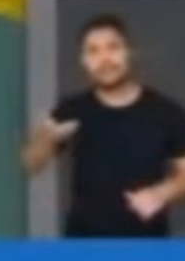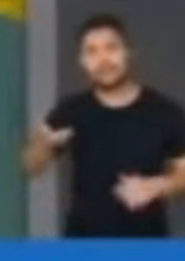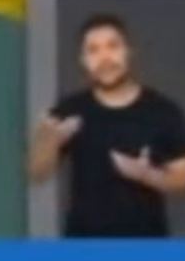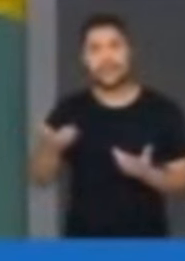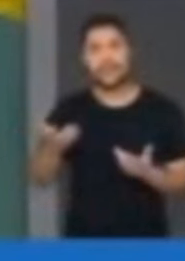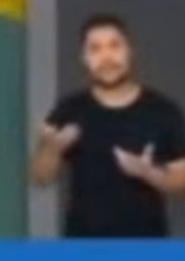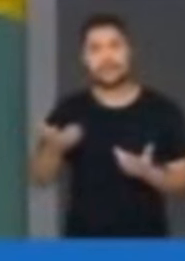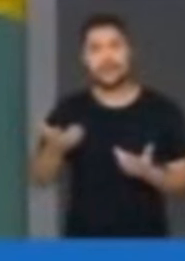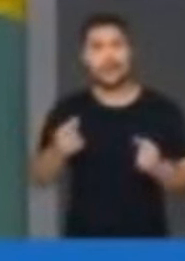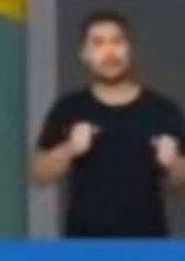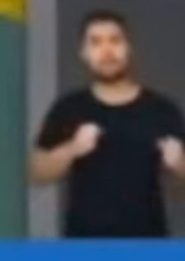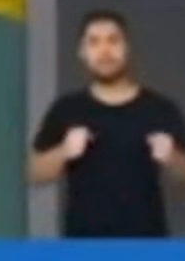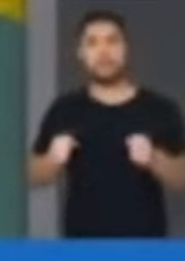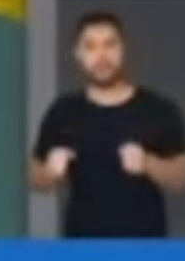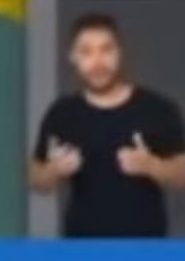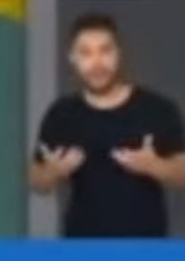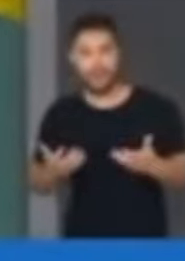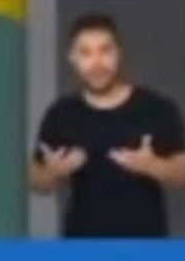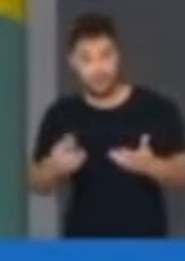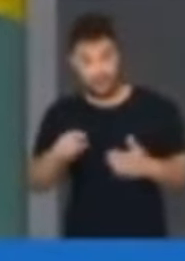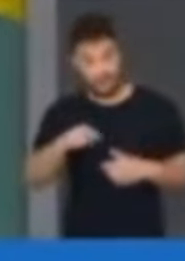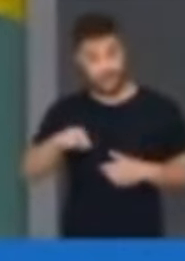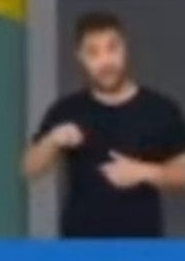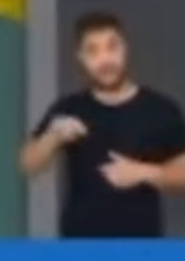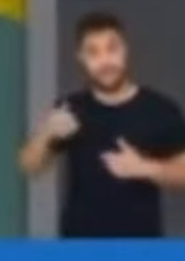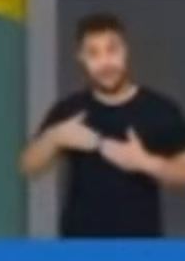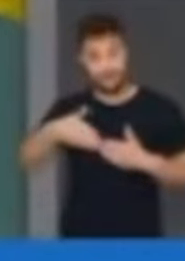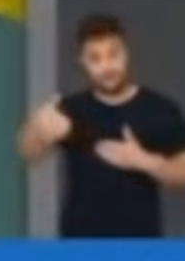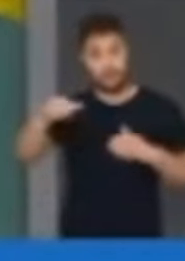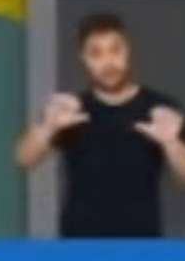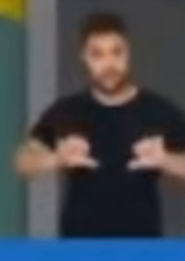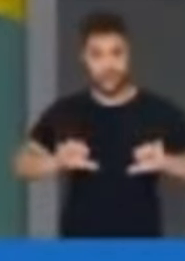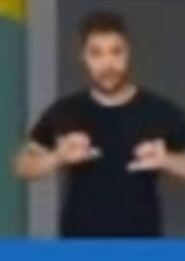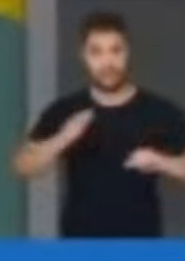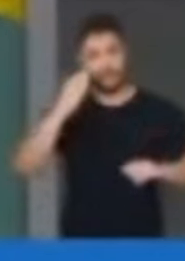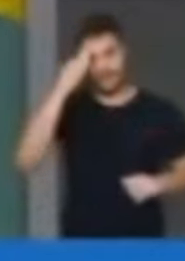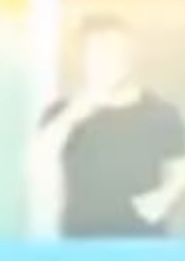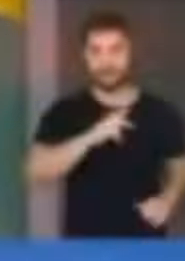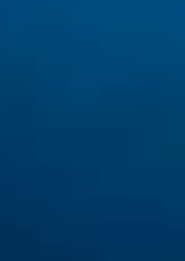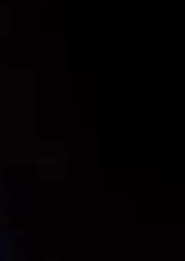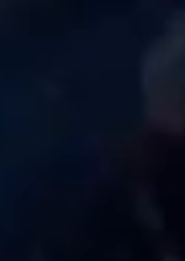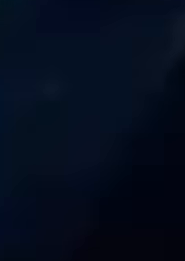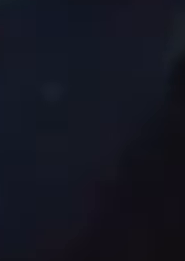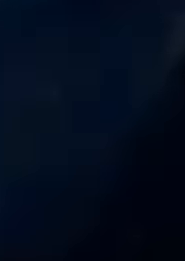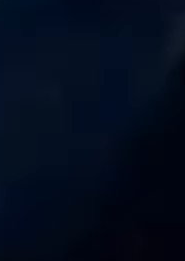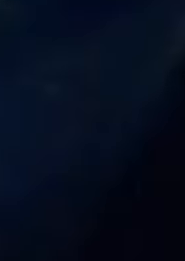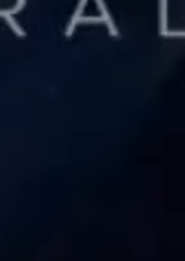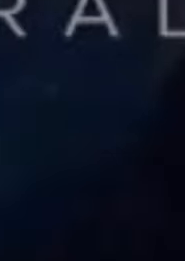embebedados de poder, só vai fazer a coisa ficar mais dolorosa. Obrigado, presidente.